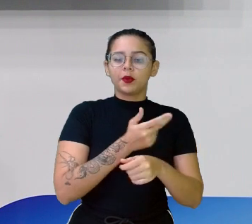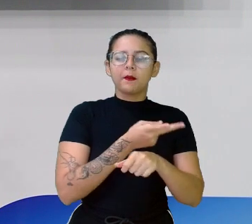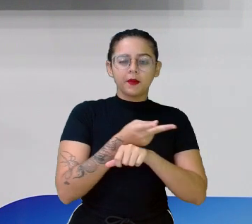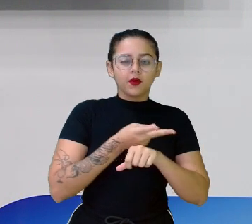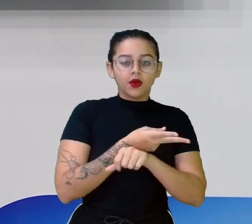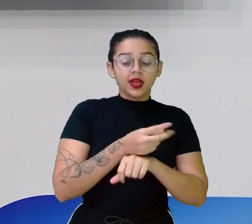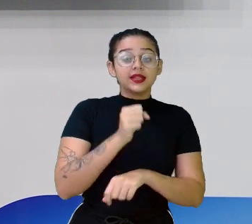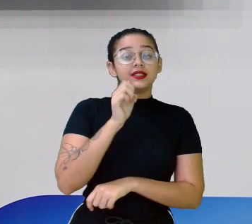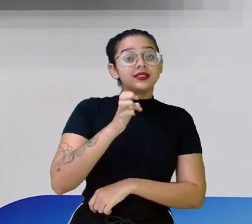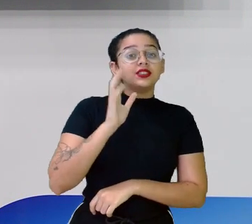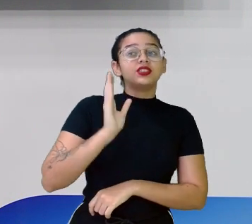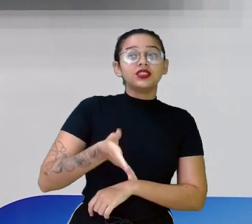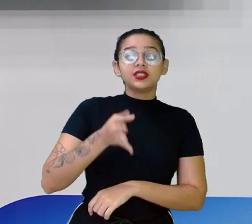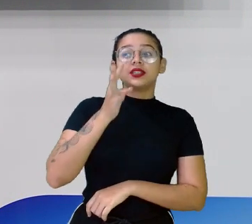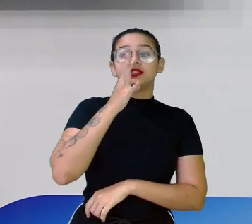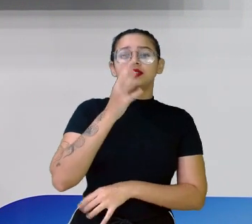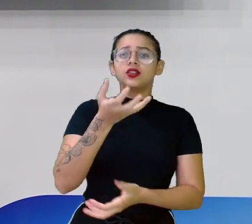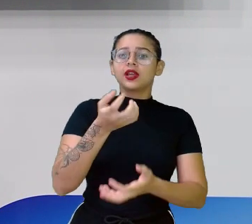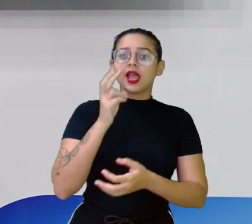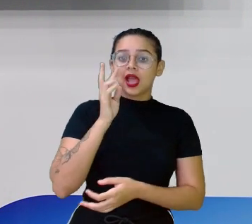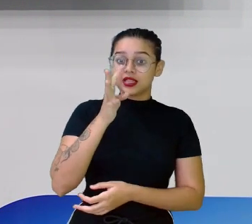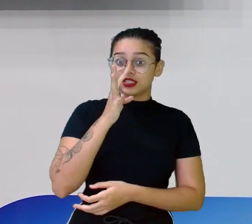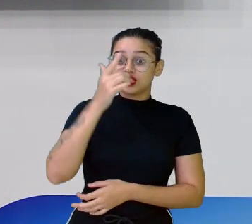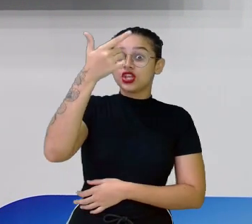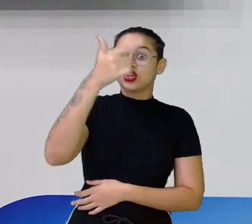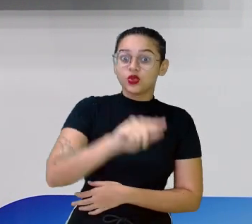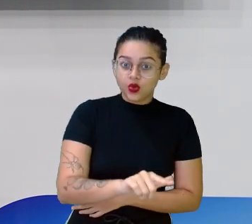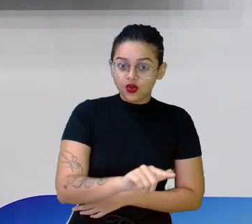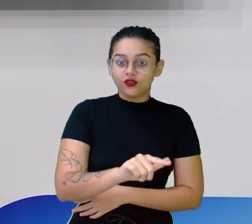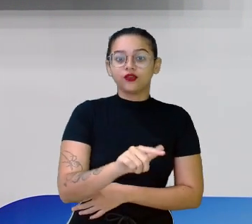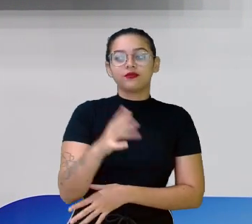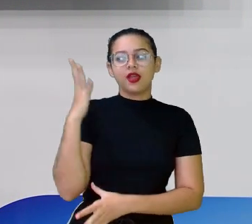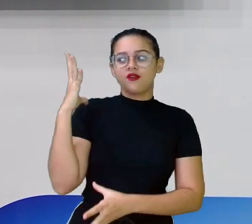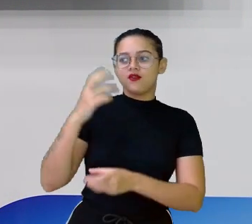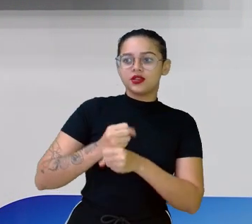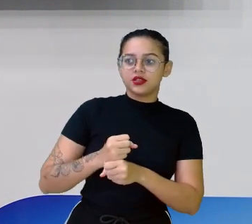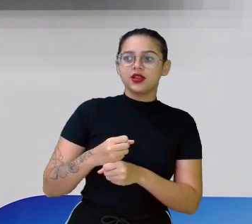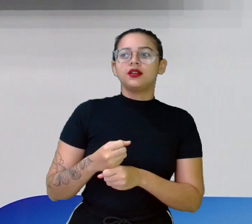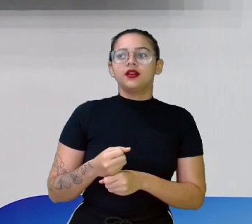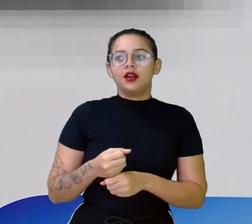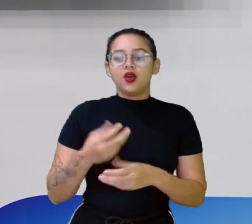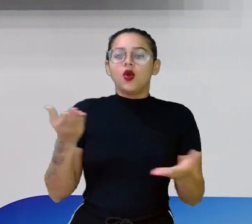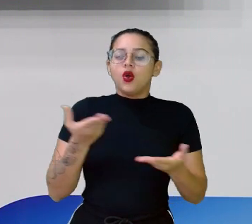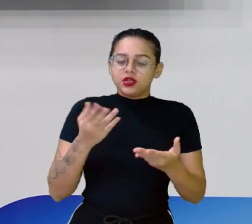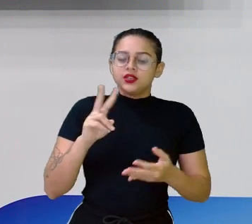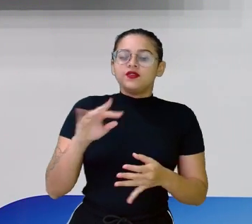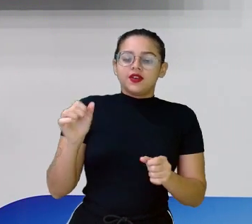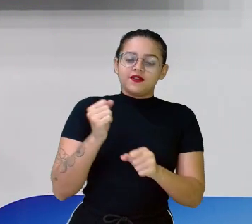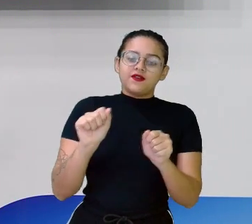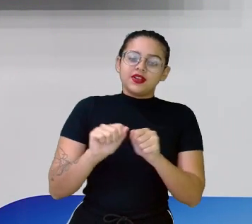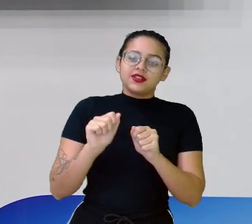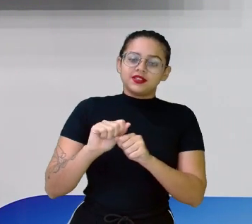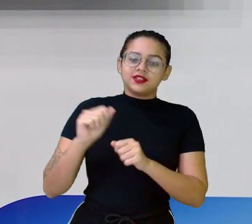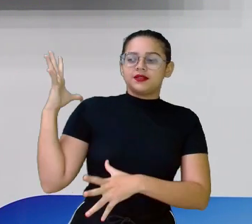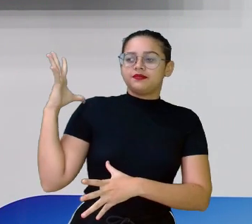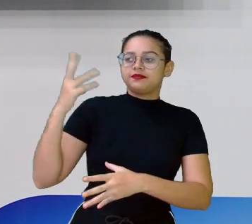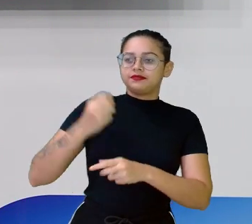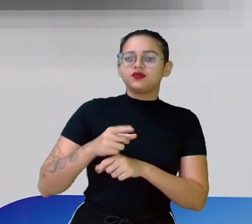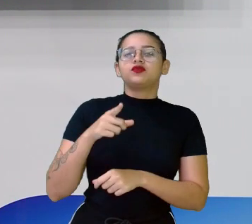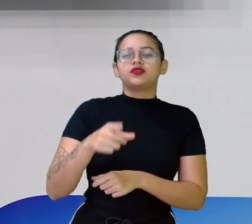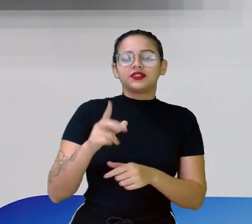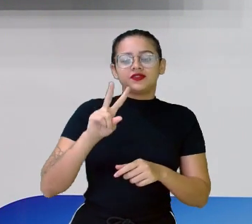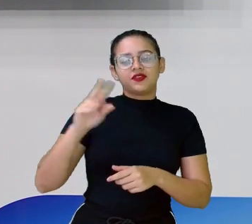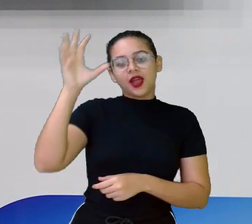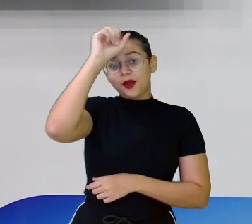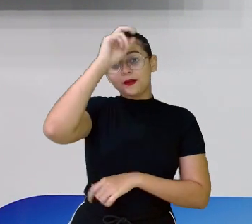você assistiu, quer rever, quer revisar, a gente hoje vai dar aquela pincelada, aquela revisada e você vai sair daqui